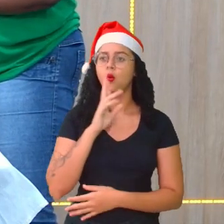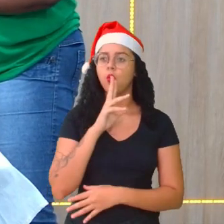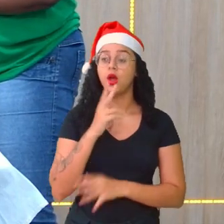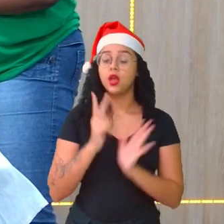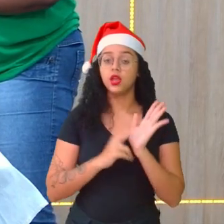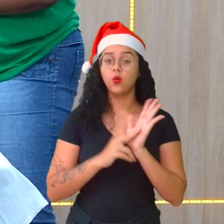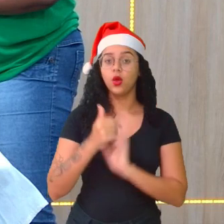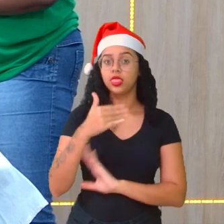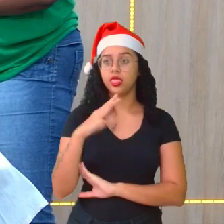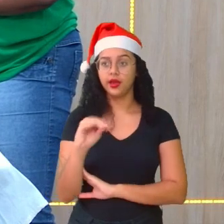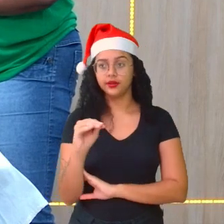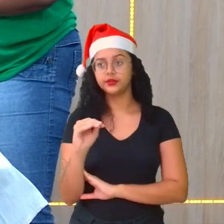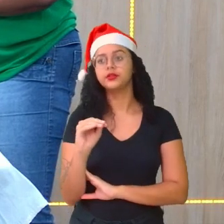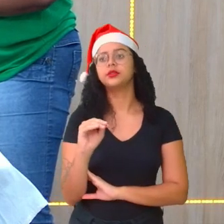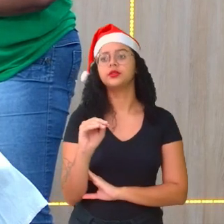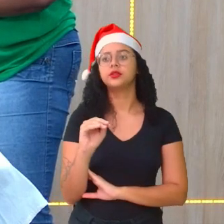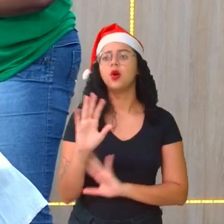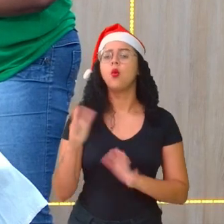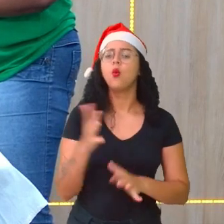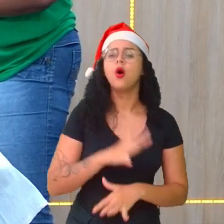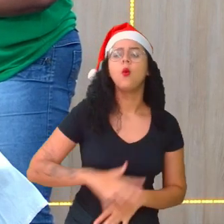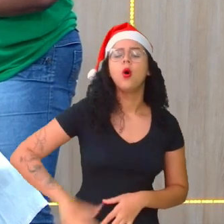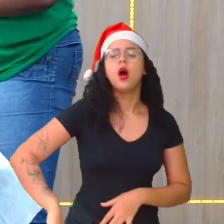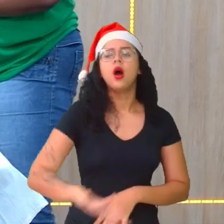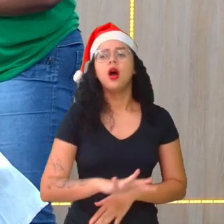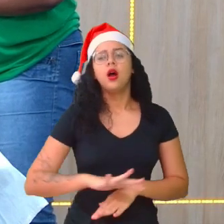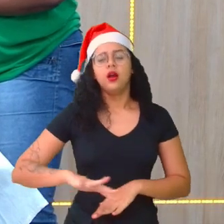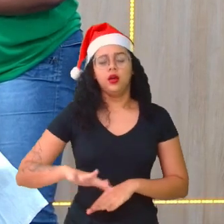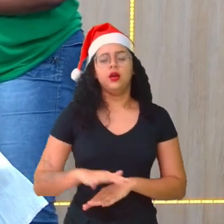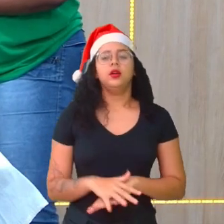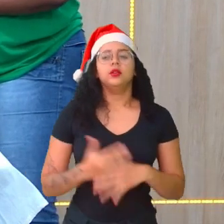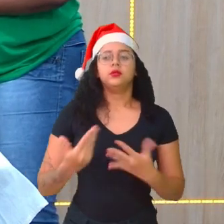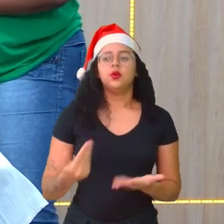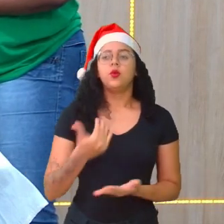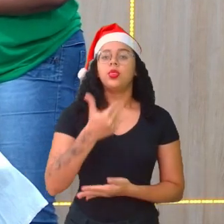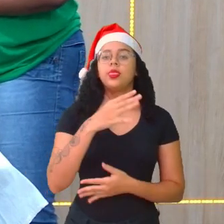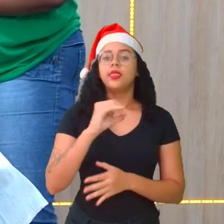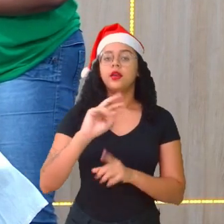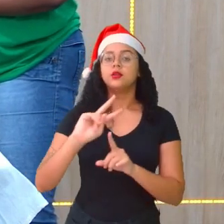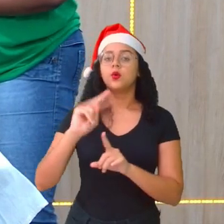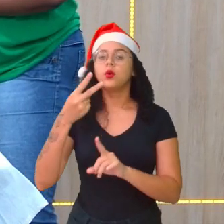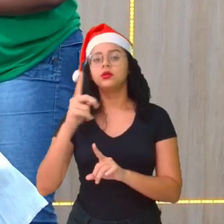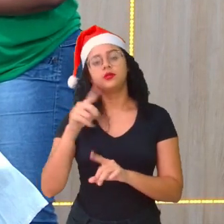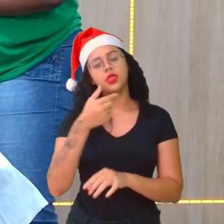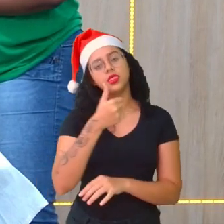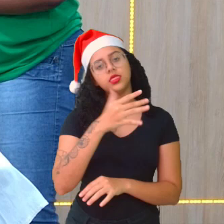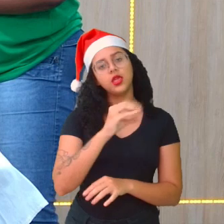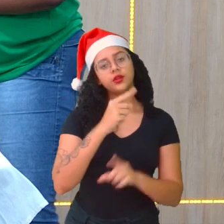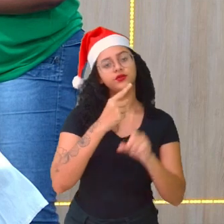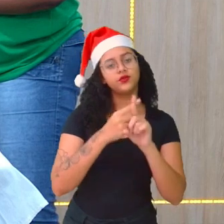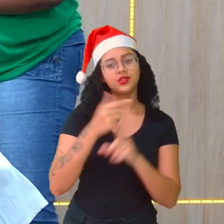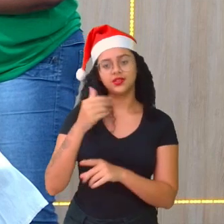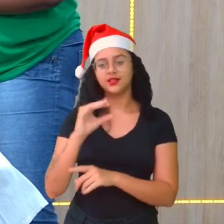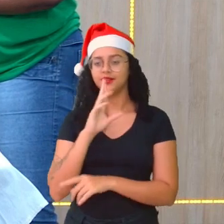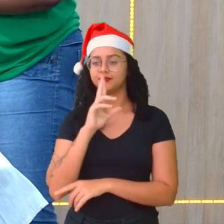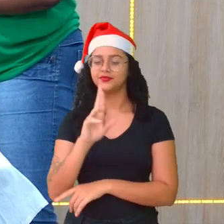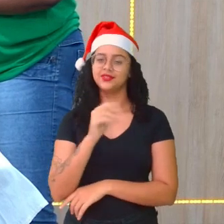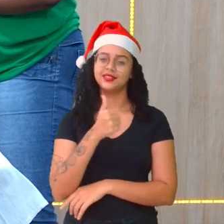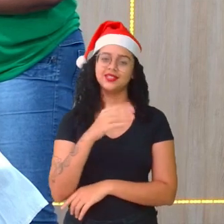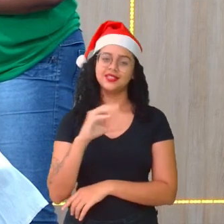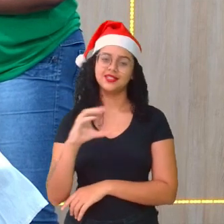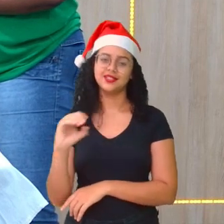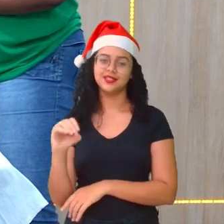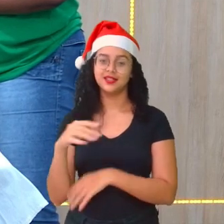aqui, ó, raio igual a 10, qual é a área, qual é o recheio, né? E 10 ao quadrado é 10 vezes 10, que é 100, né? E aí